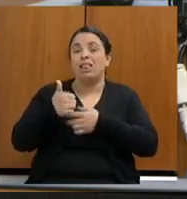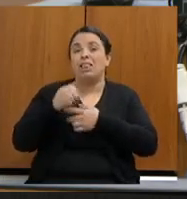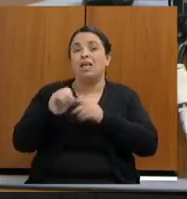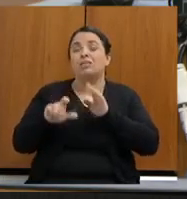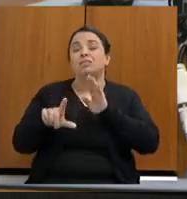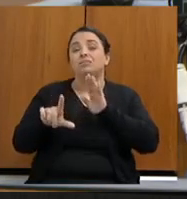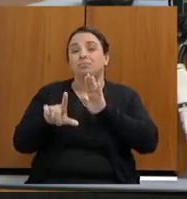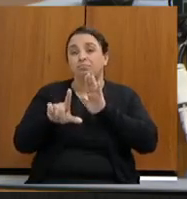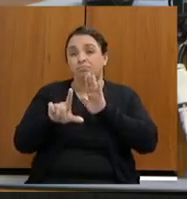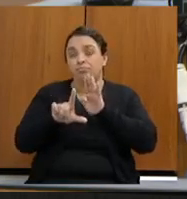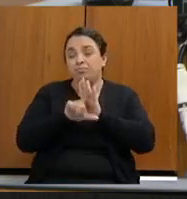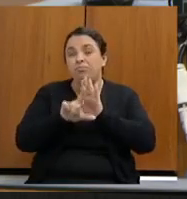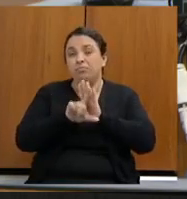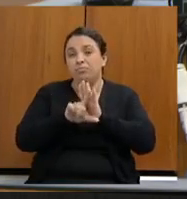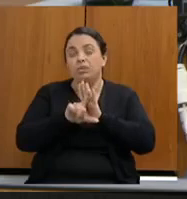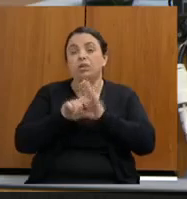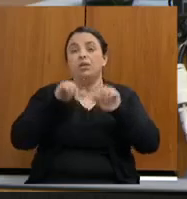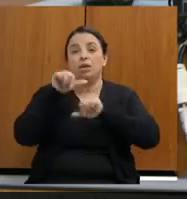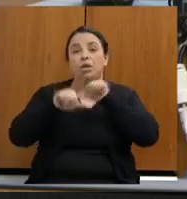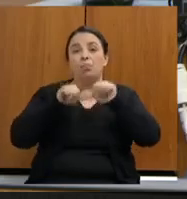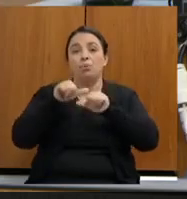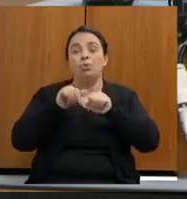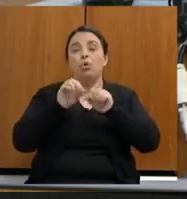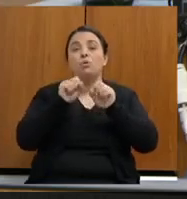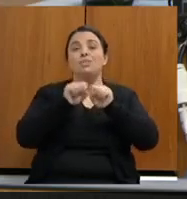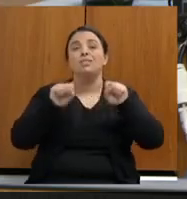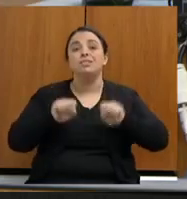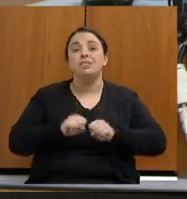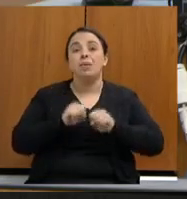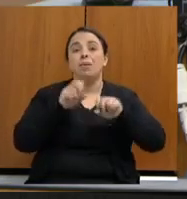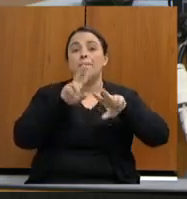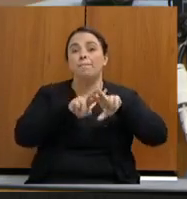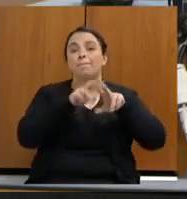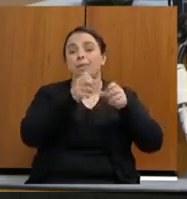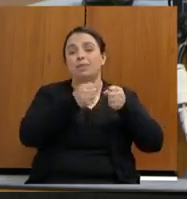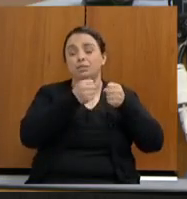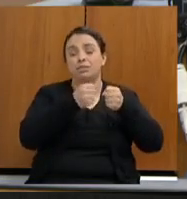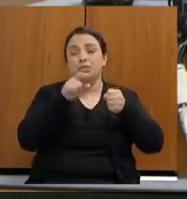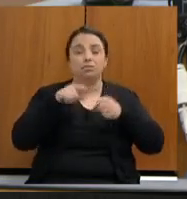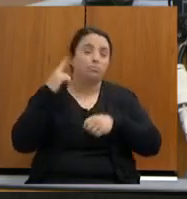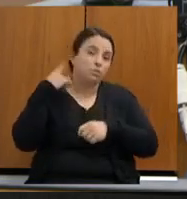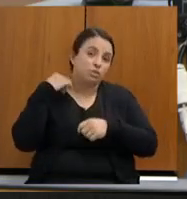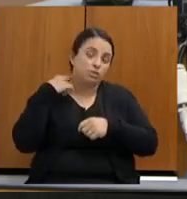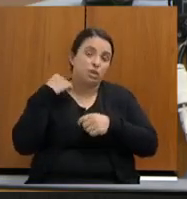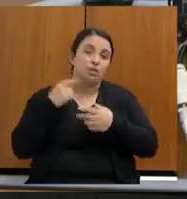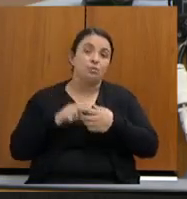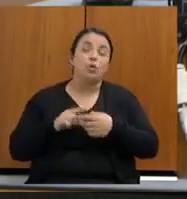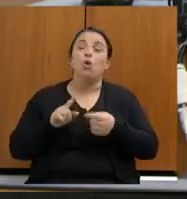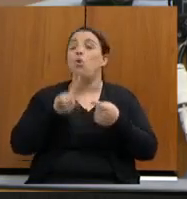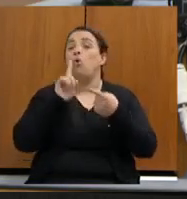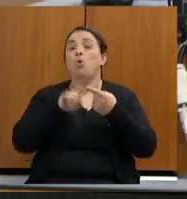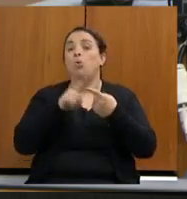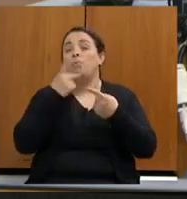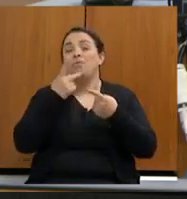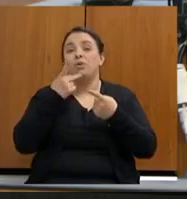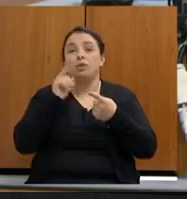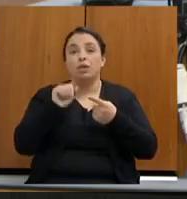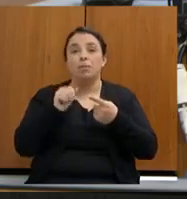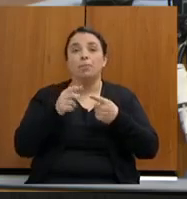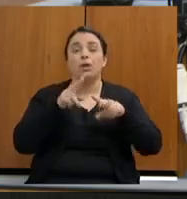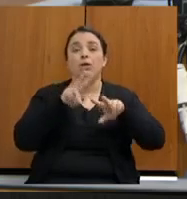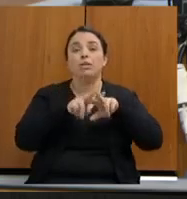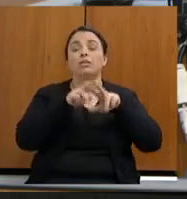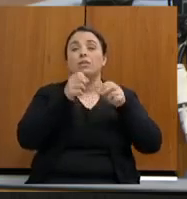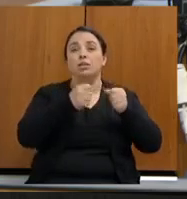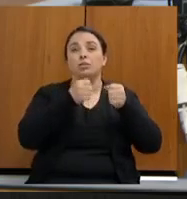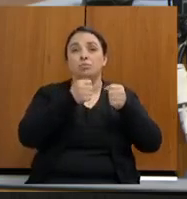Gerais uma delas eu disse que para instalar uma unidade penal tem que ter